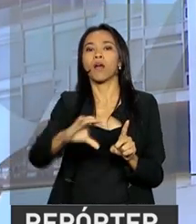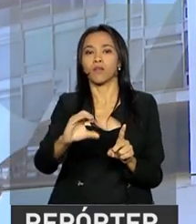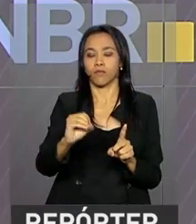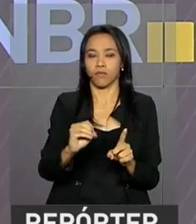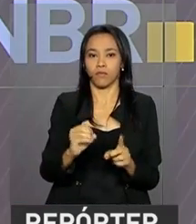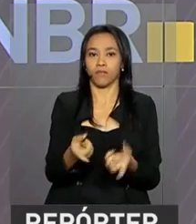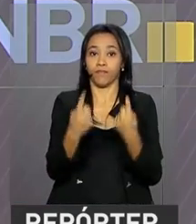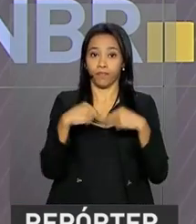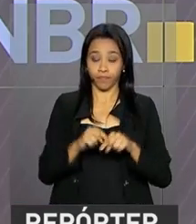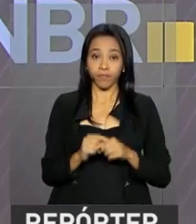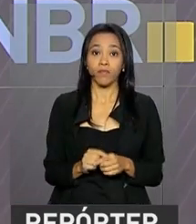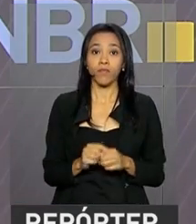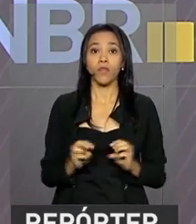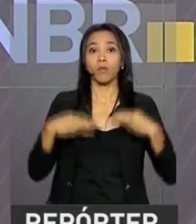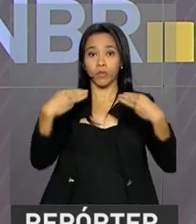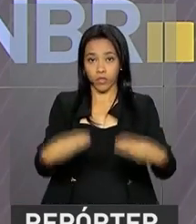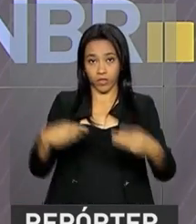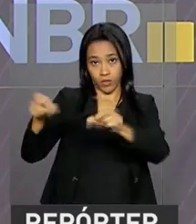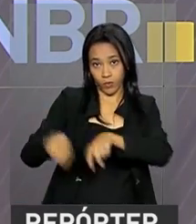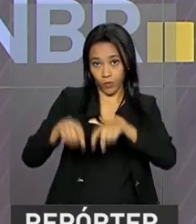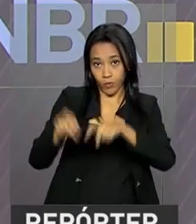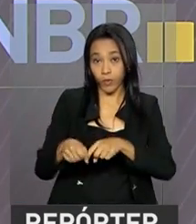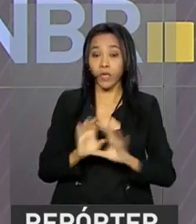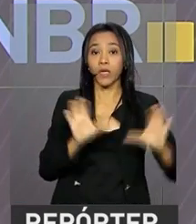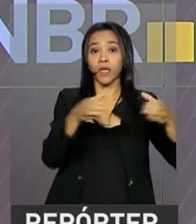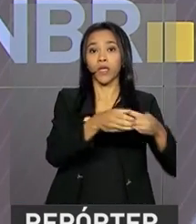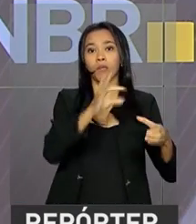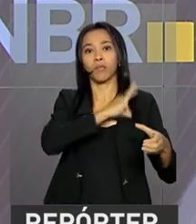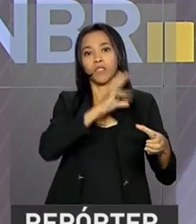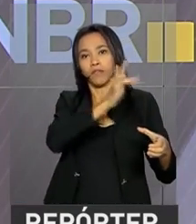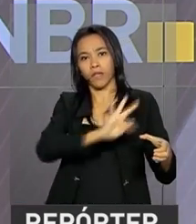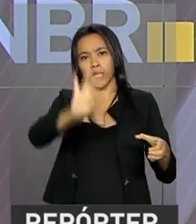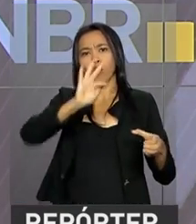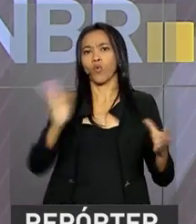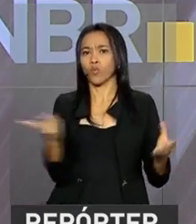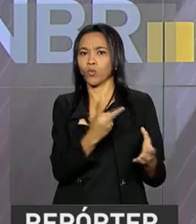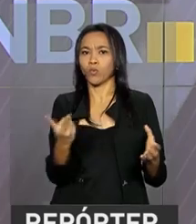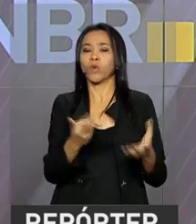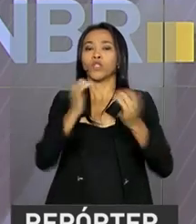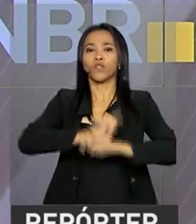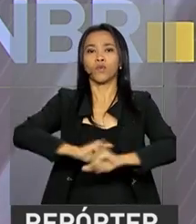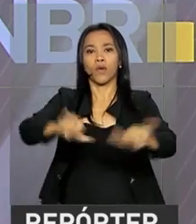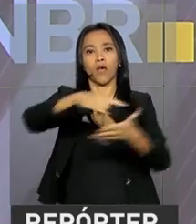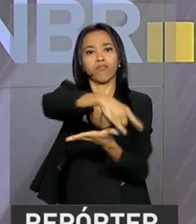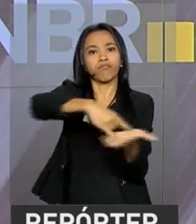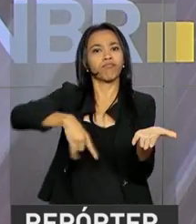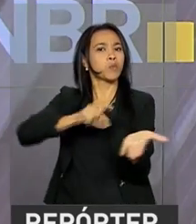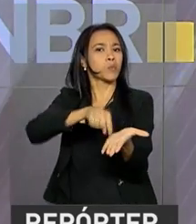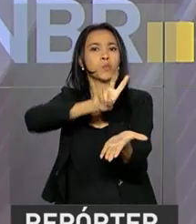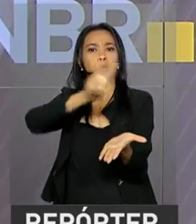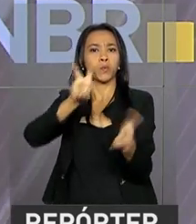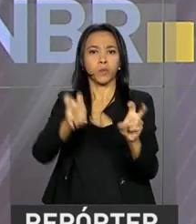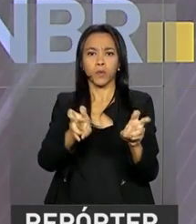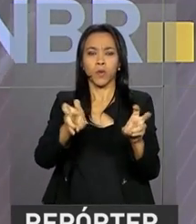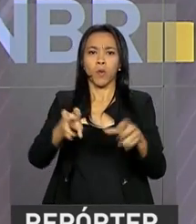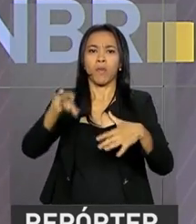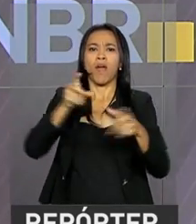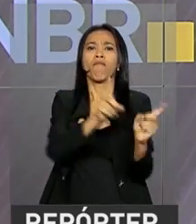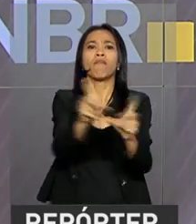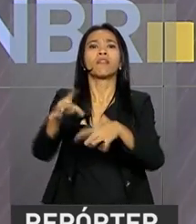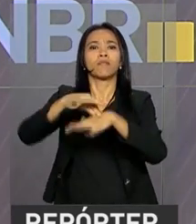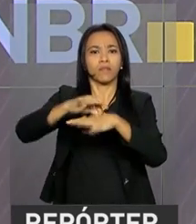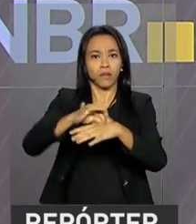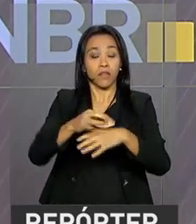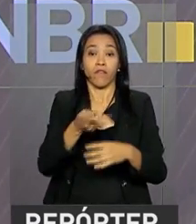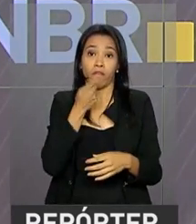Março o Ministério da Agricultura e a Polícia Federal divulgaram nota sobre a operação carne fraca eles afirmam